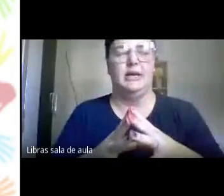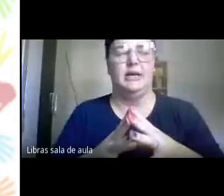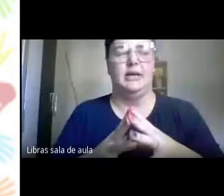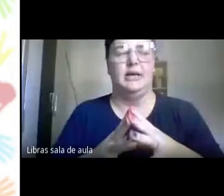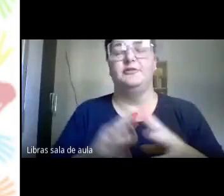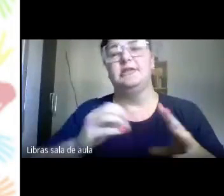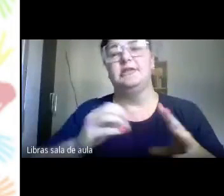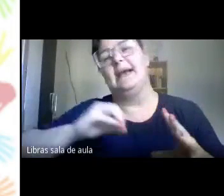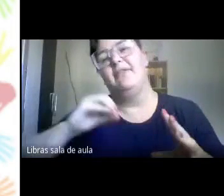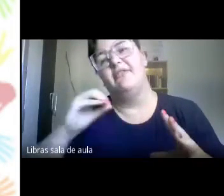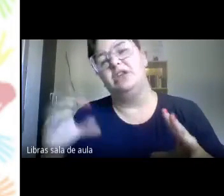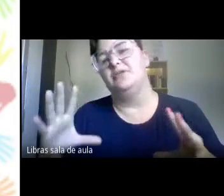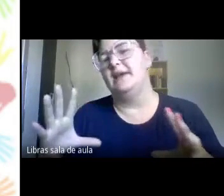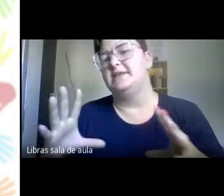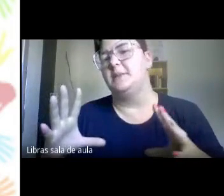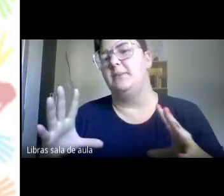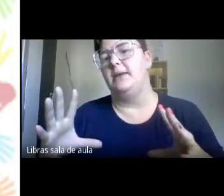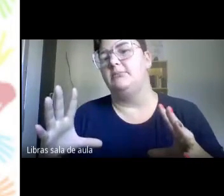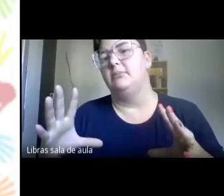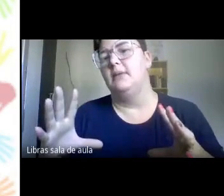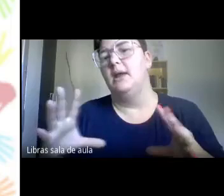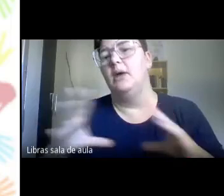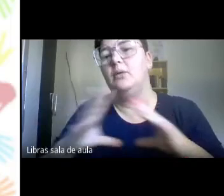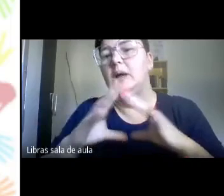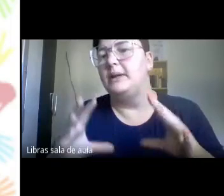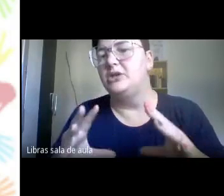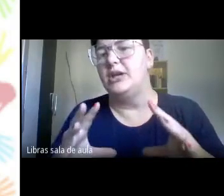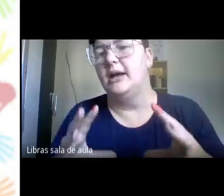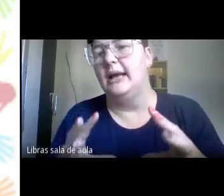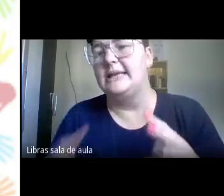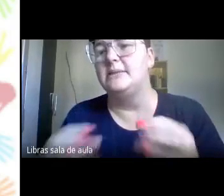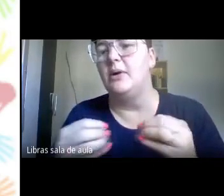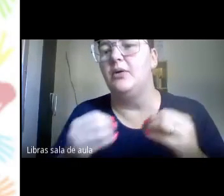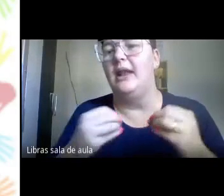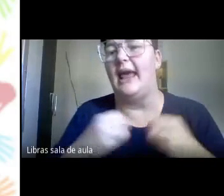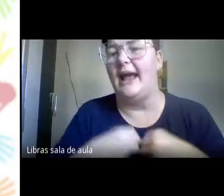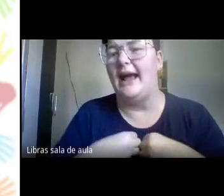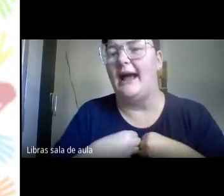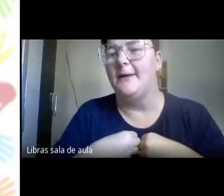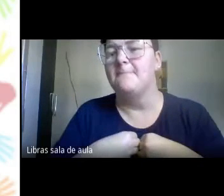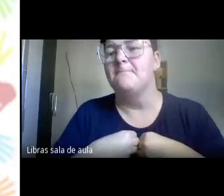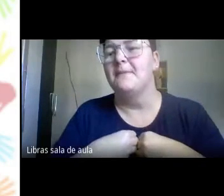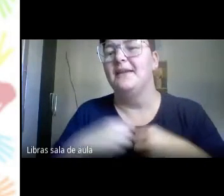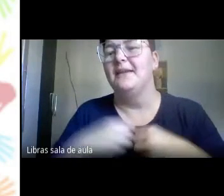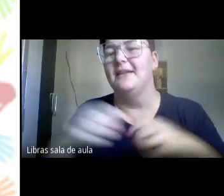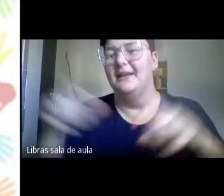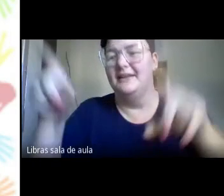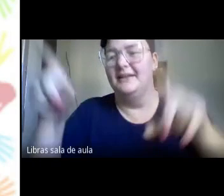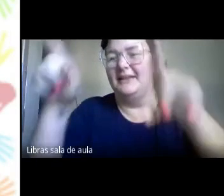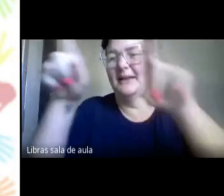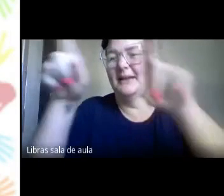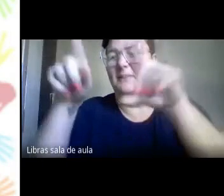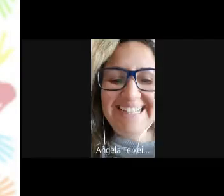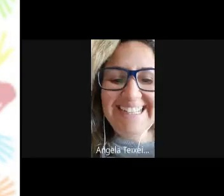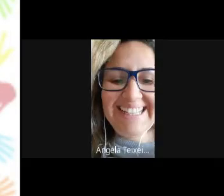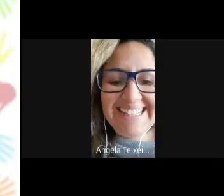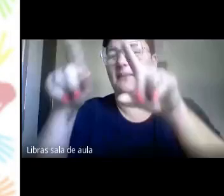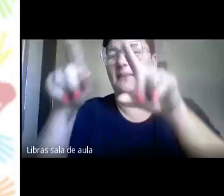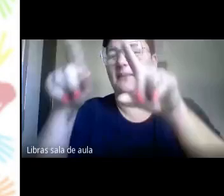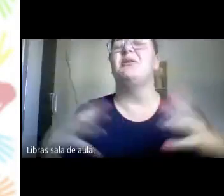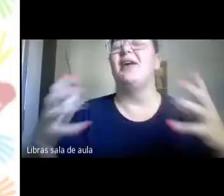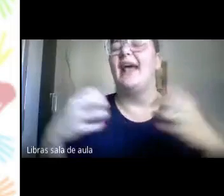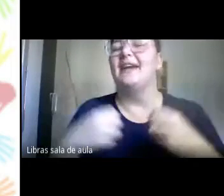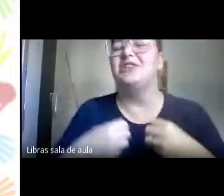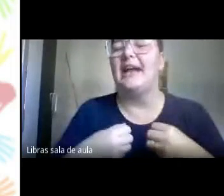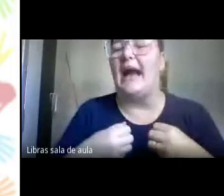matemática. O professor explicava 20 vezes para mim, eu não entendia. Esse meu colega também,